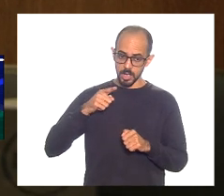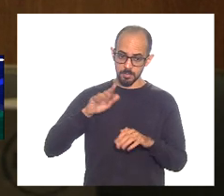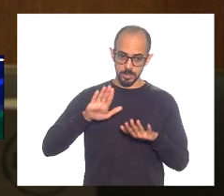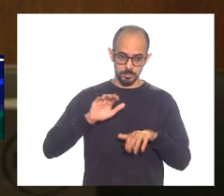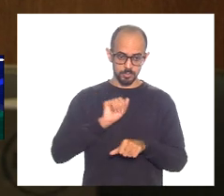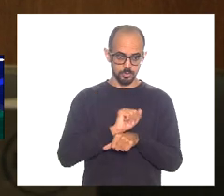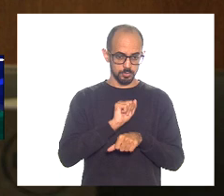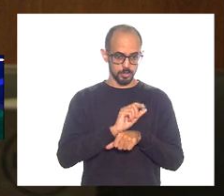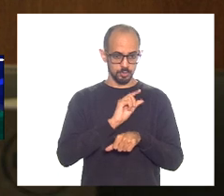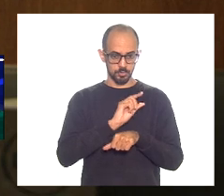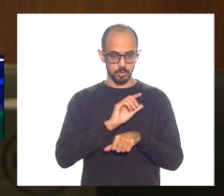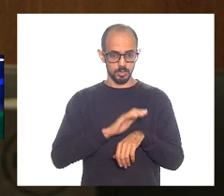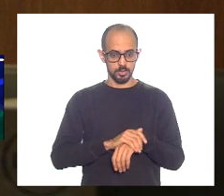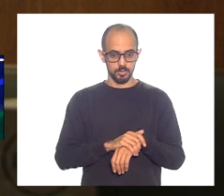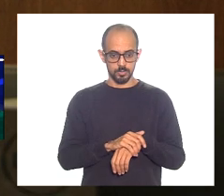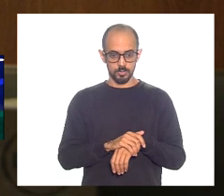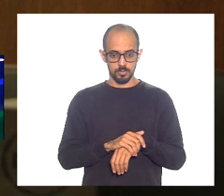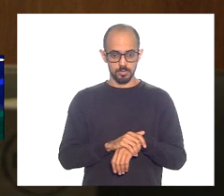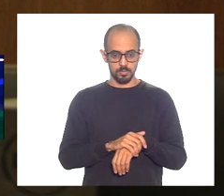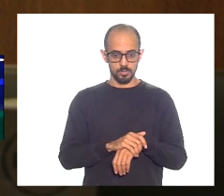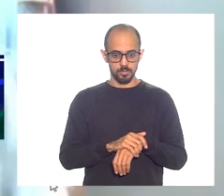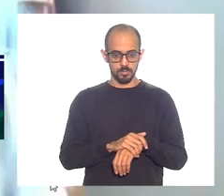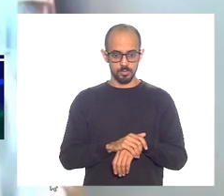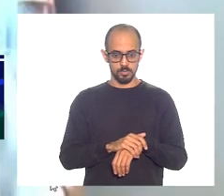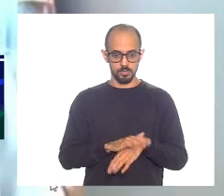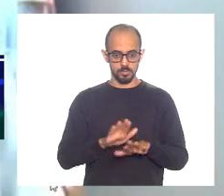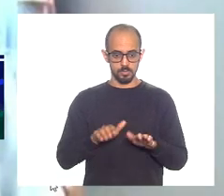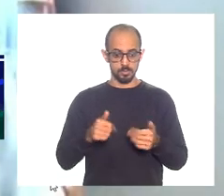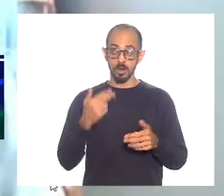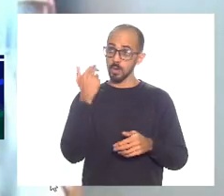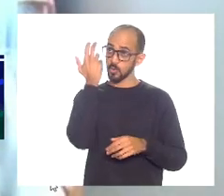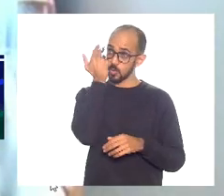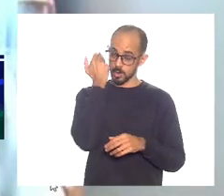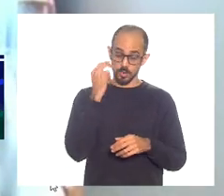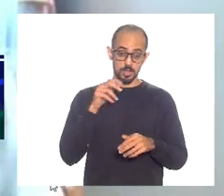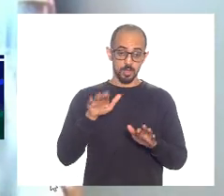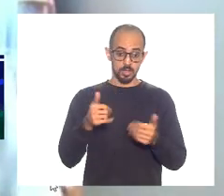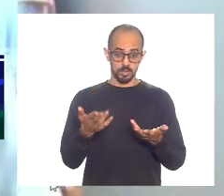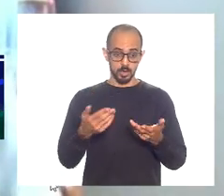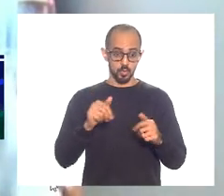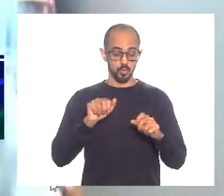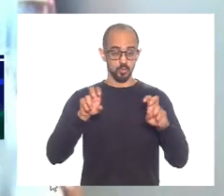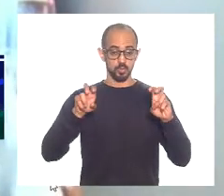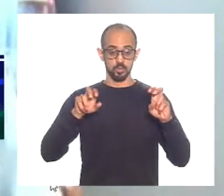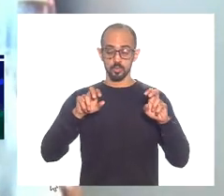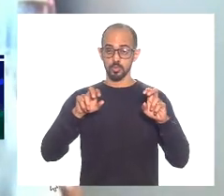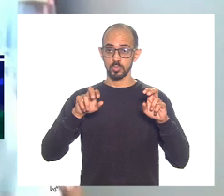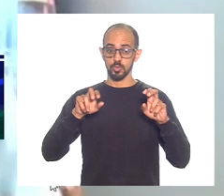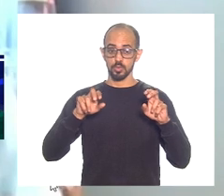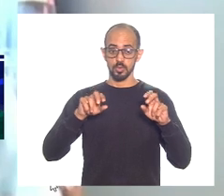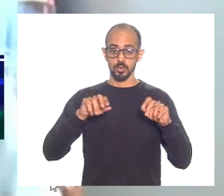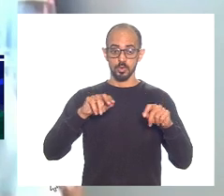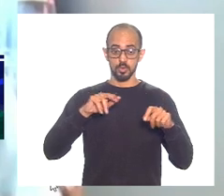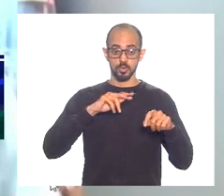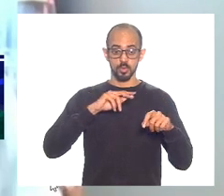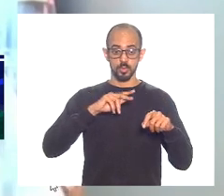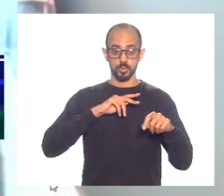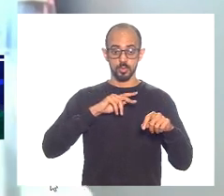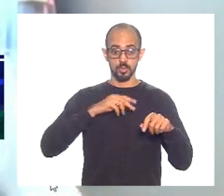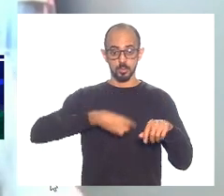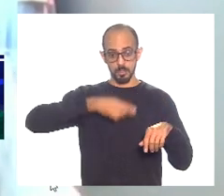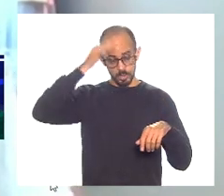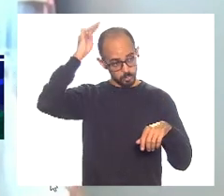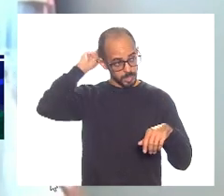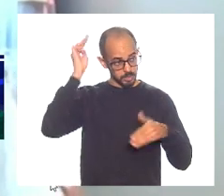lá, acabou. Olha. A parte que o presidente da CCJ, Márcio Pacheco,